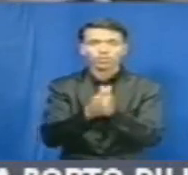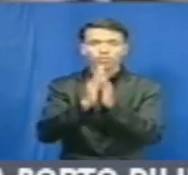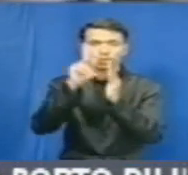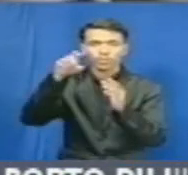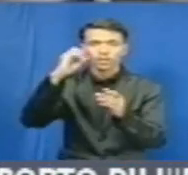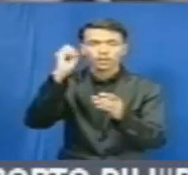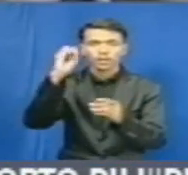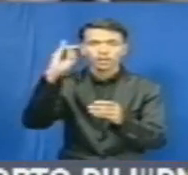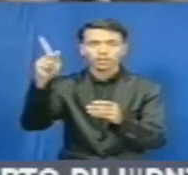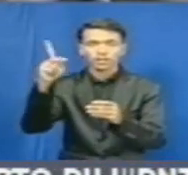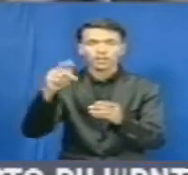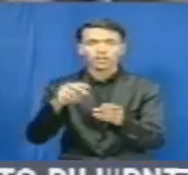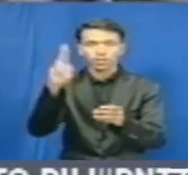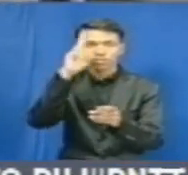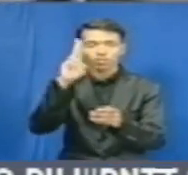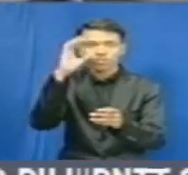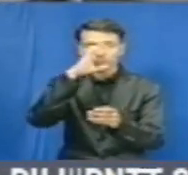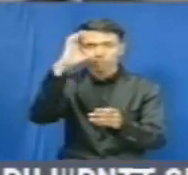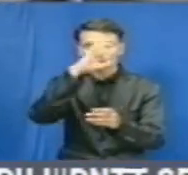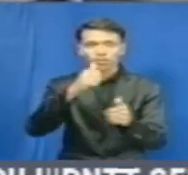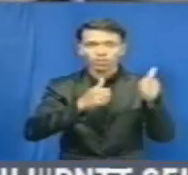bukatuir autor nebe usa e de falso refere.